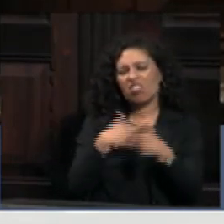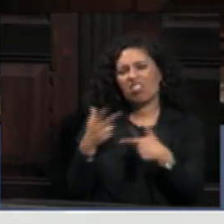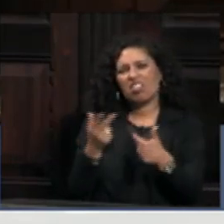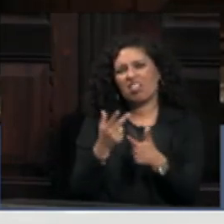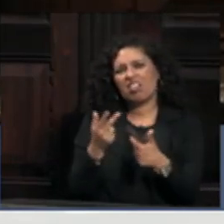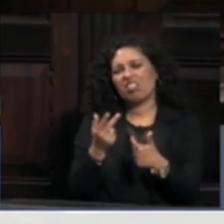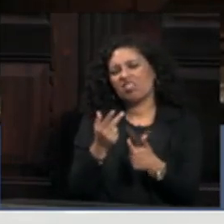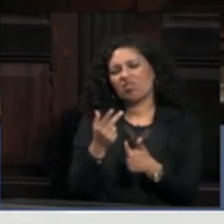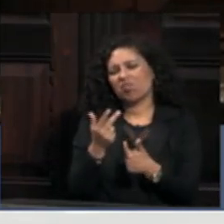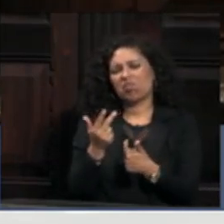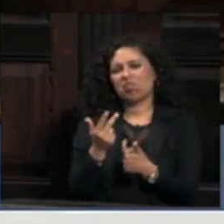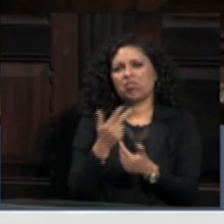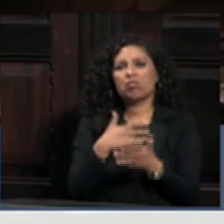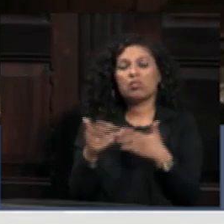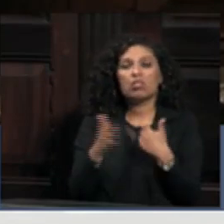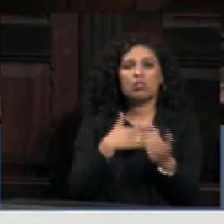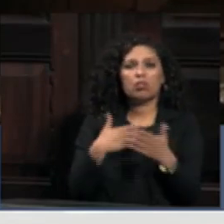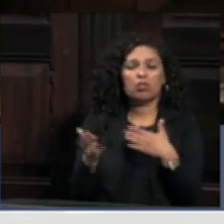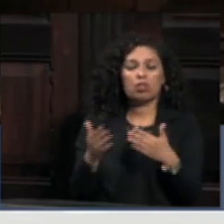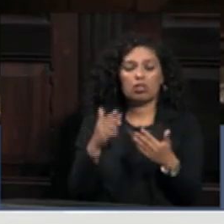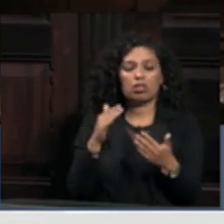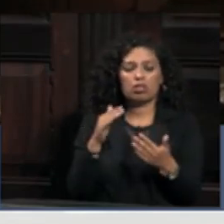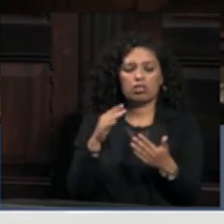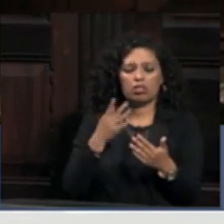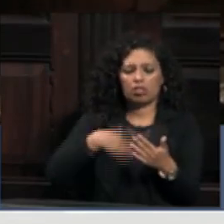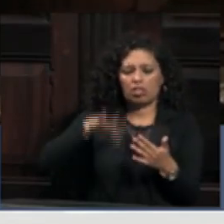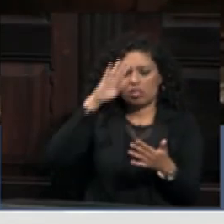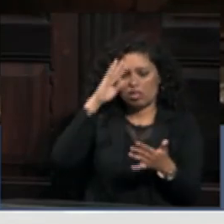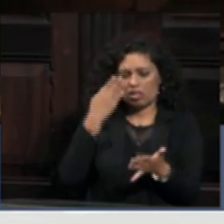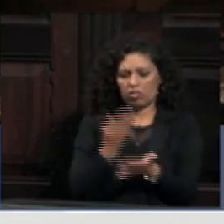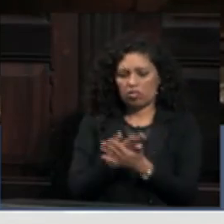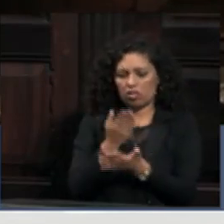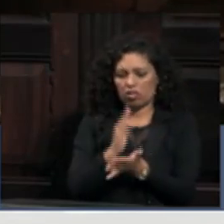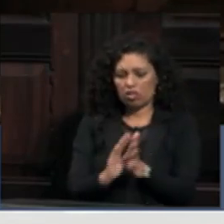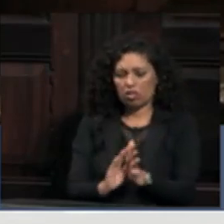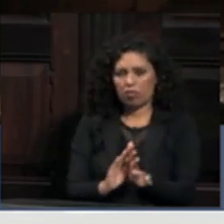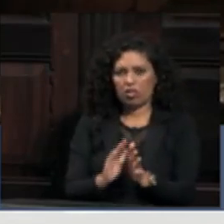com o Ministério do Trabalho, eu não posso acreditar.